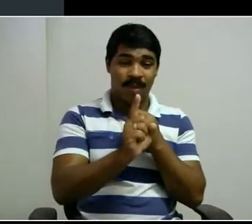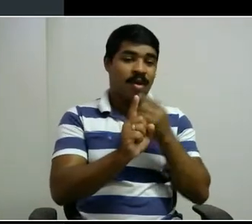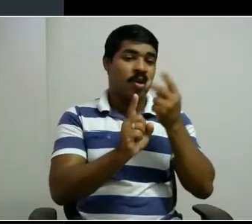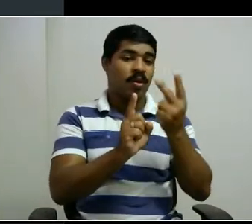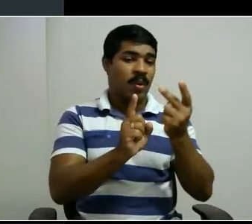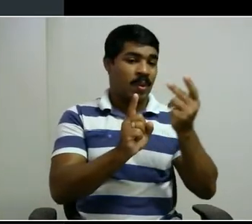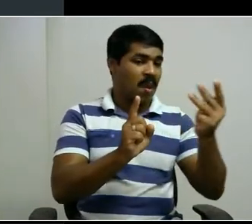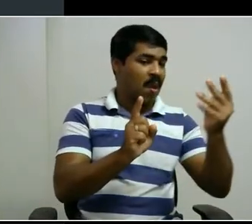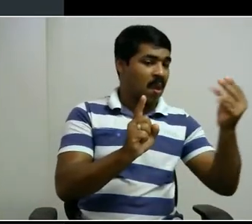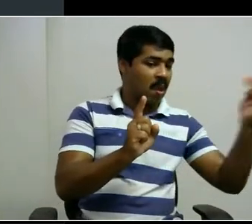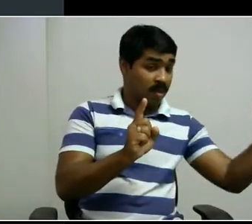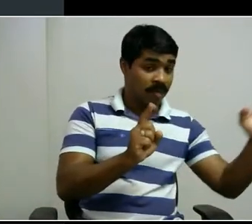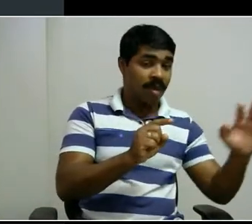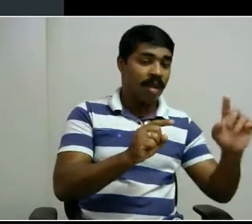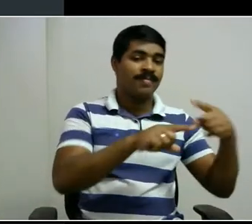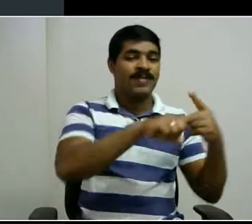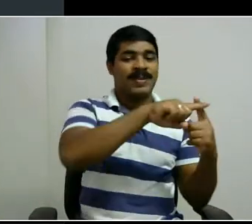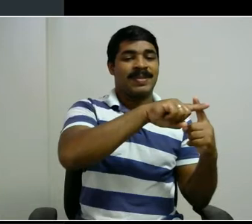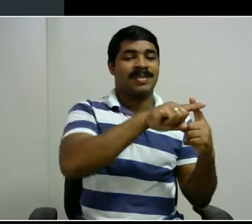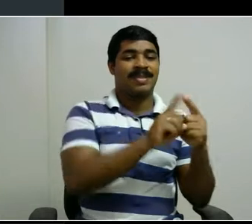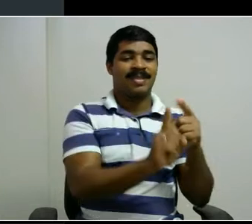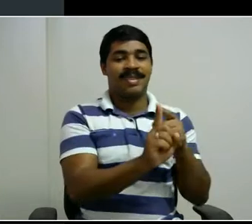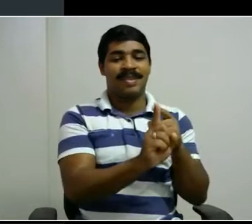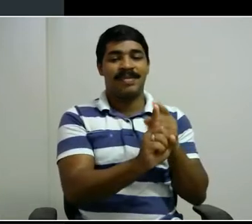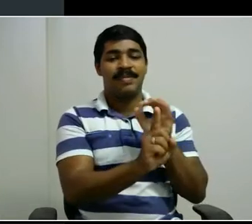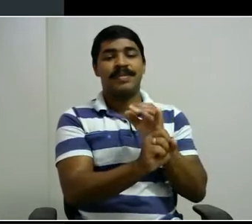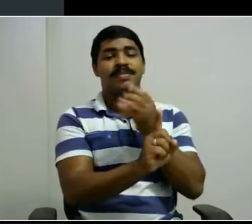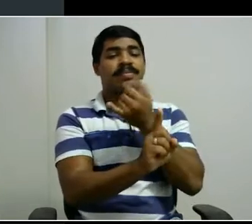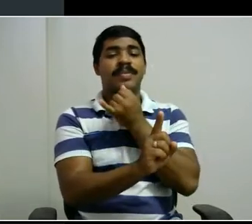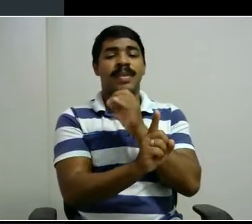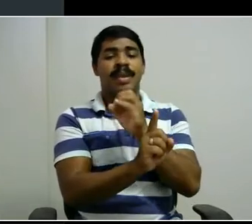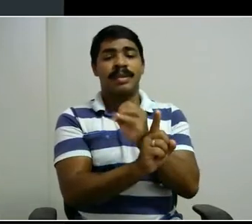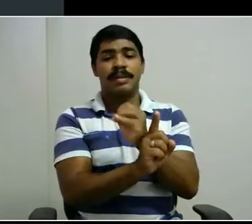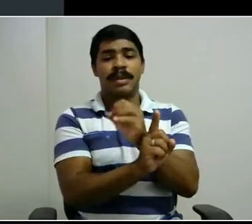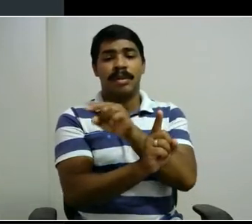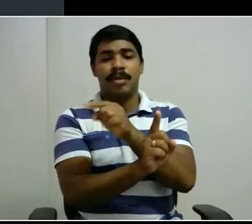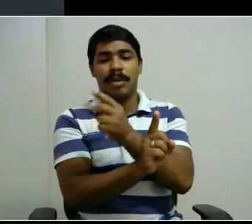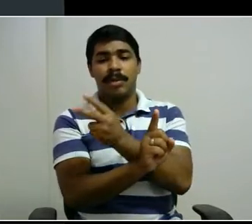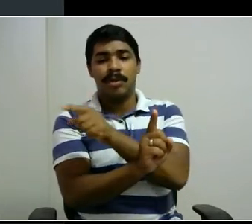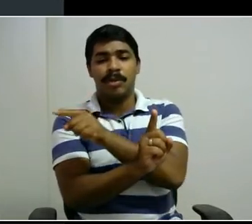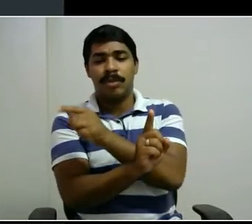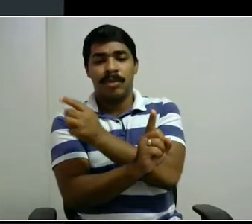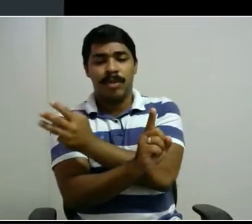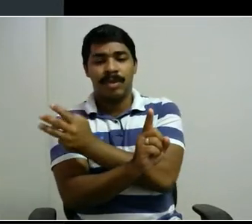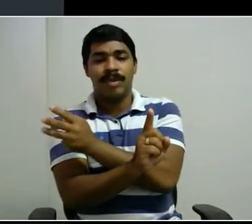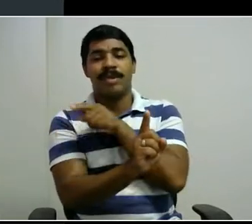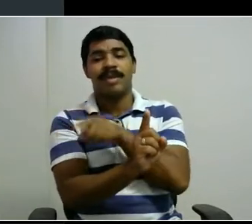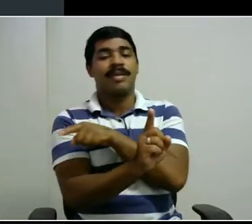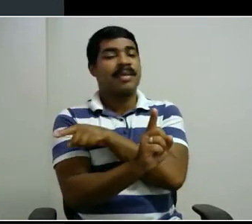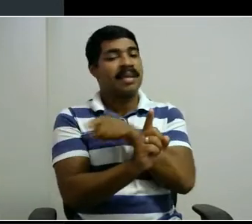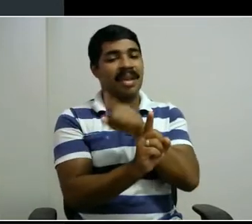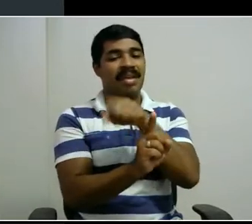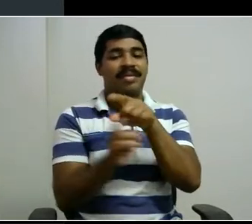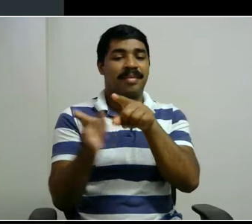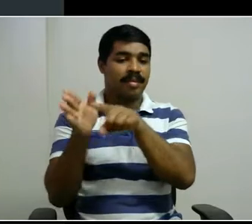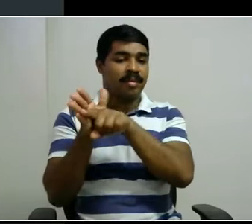positiva. Qualquer valor que eu pegar para x menor que 1, por exemplo, 0, menos 1, menos 2, a função vai me retornar um valor